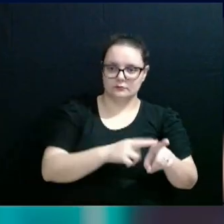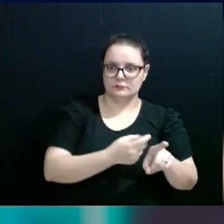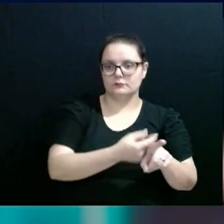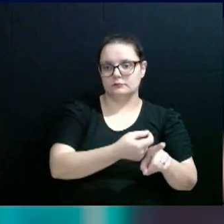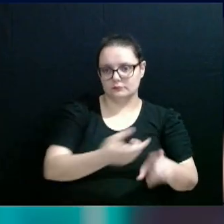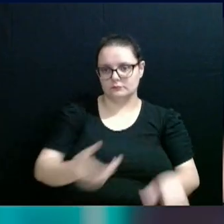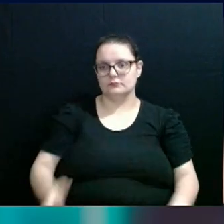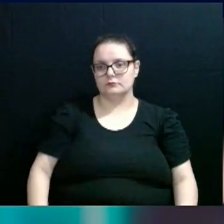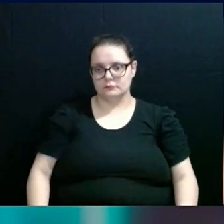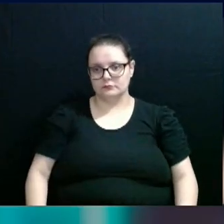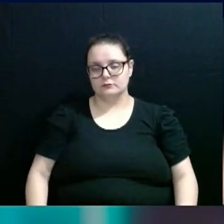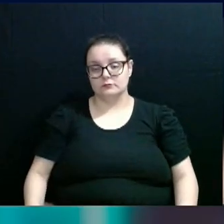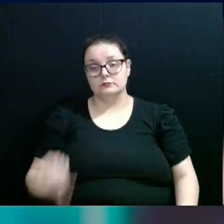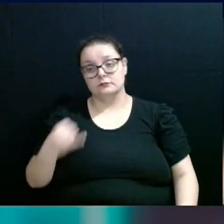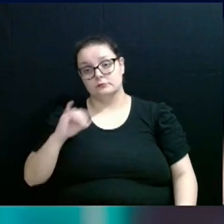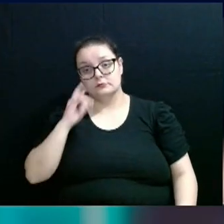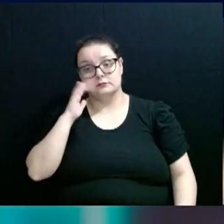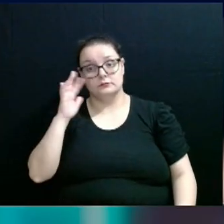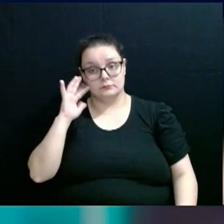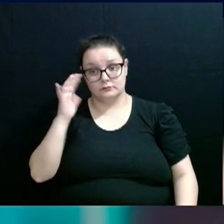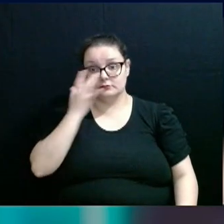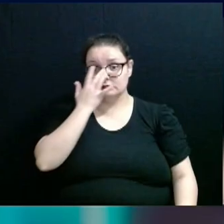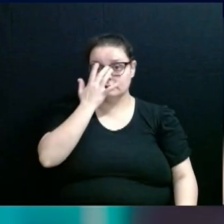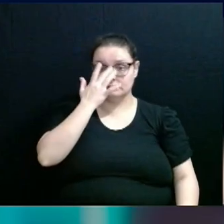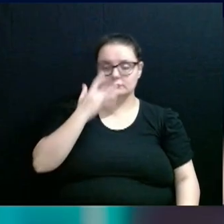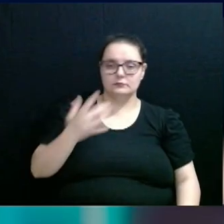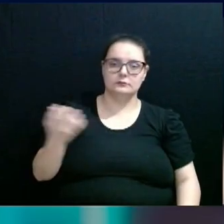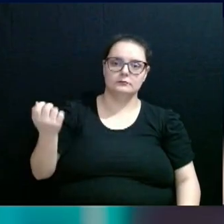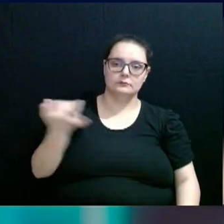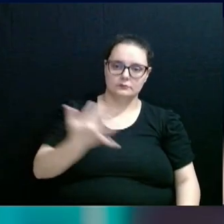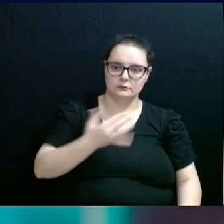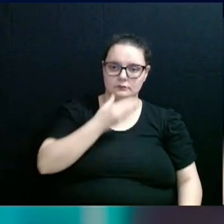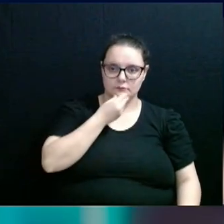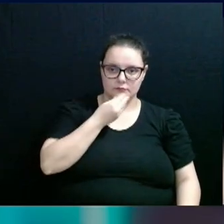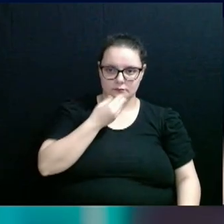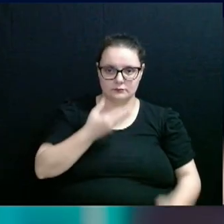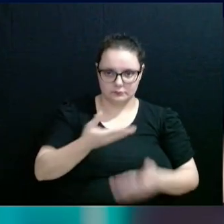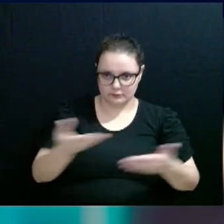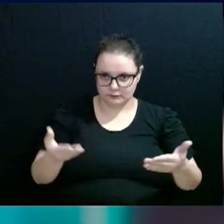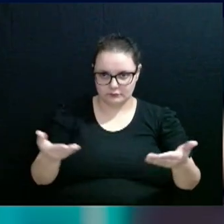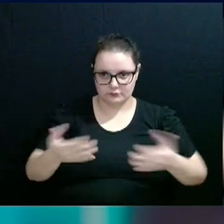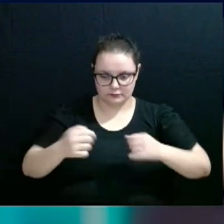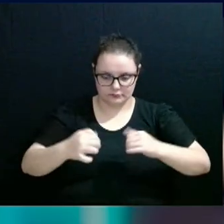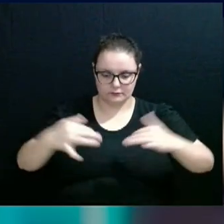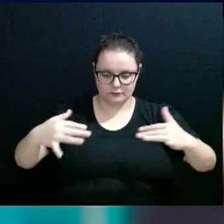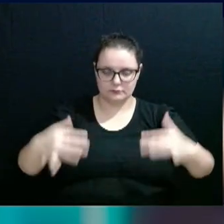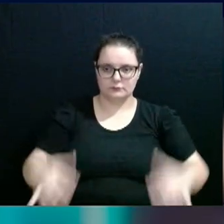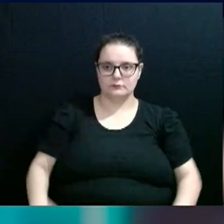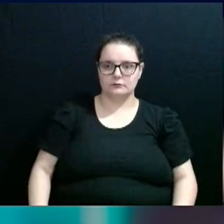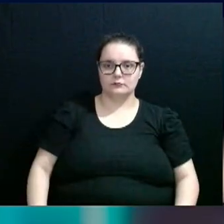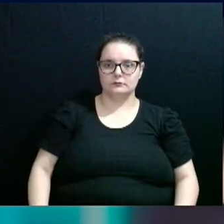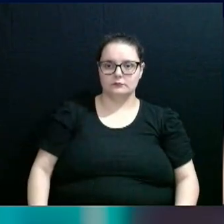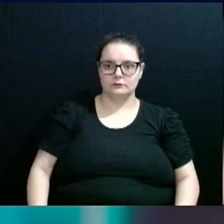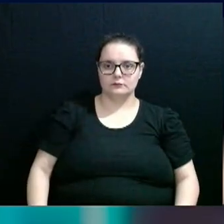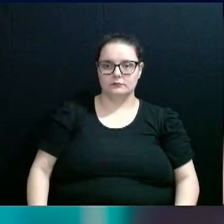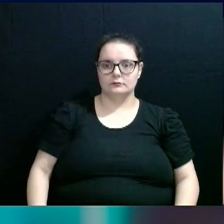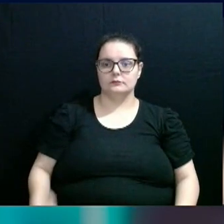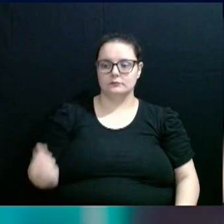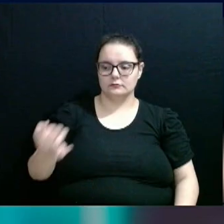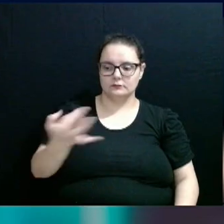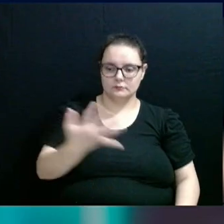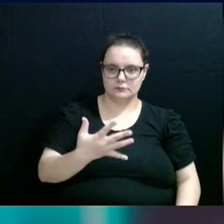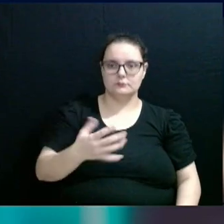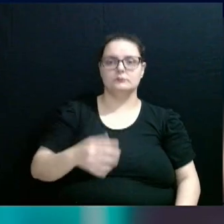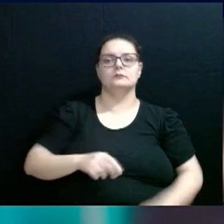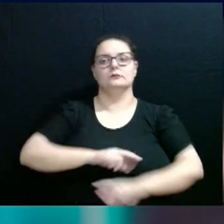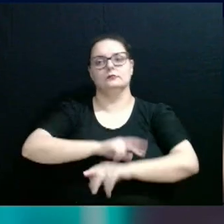gente imaginar a quantidade de homens que a gente tem hoje na plateia estudando, se a gente for contar no dedo, vários